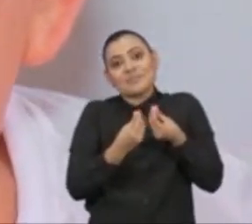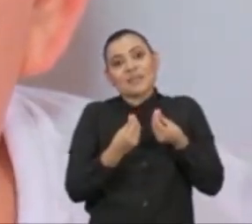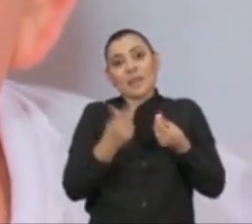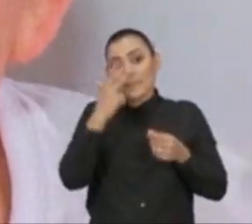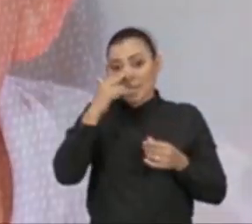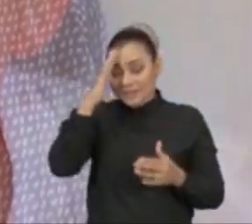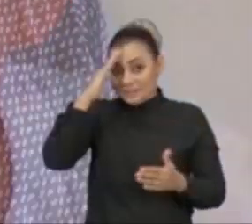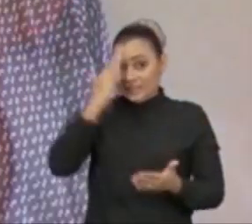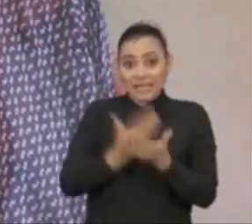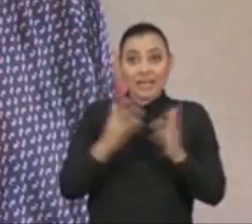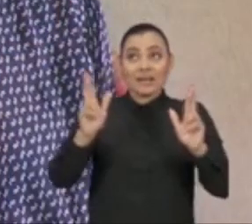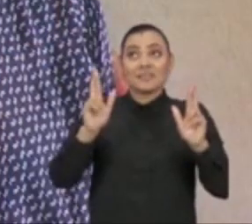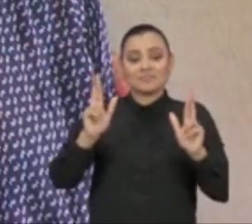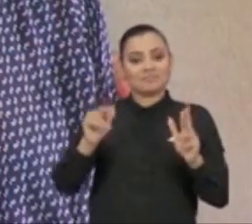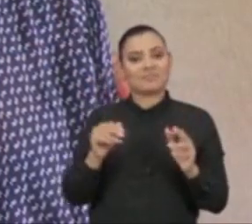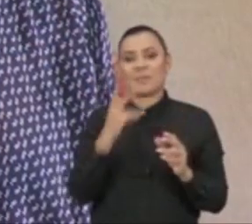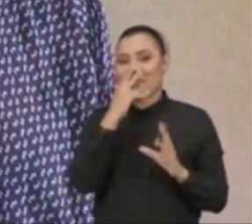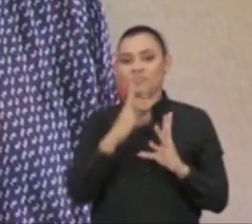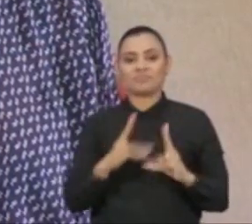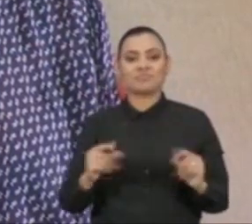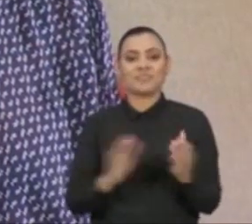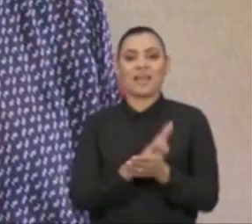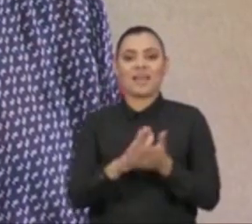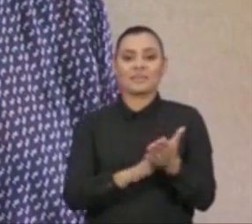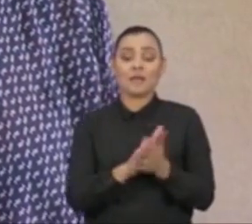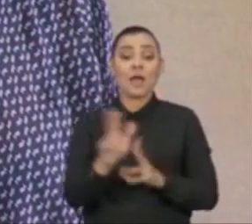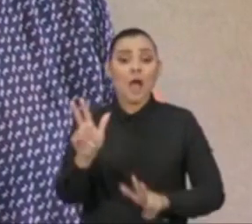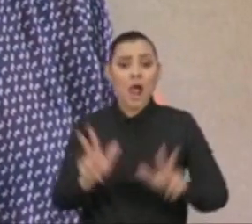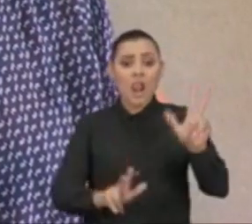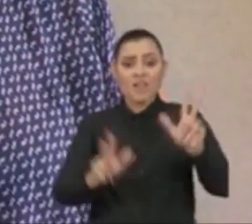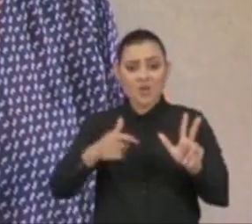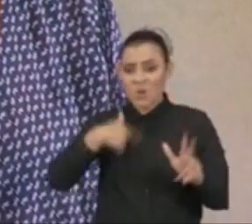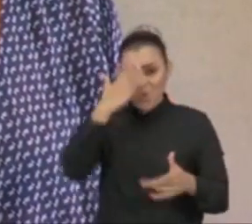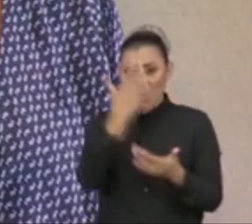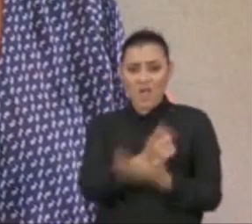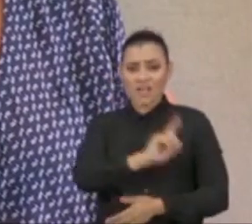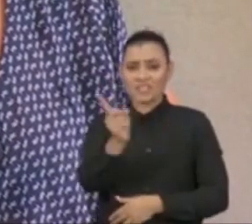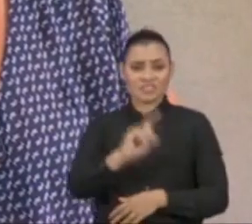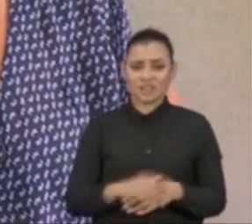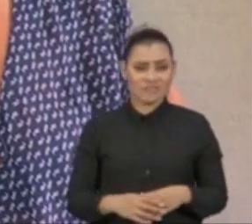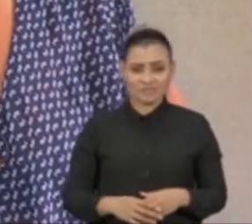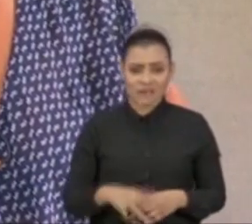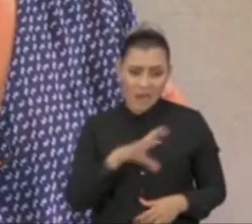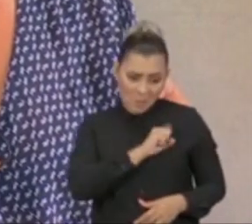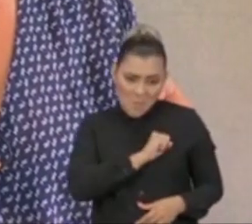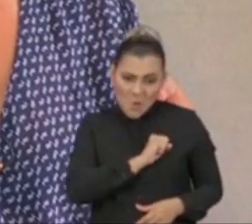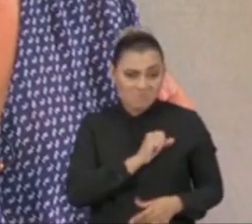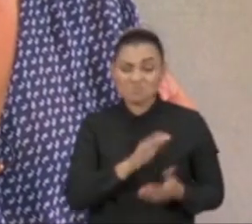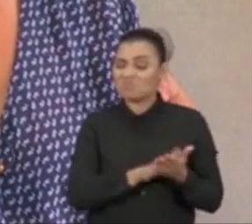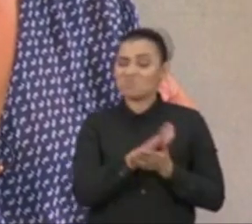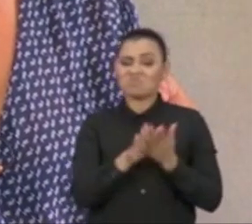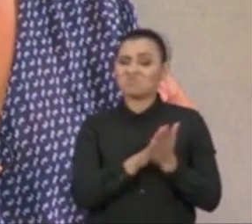as esperanças. Nem no carnaval, e eu não acreditava nem no amor mais. Achava que o amor fosse uma